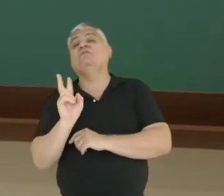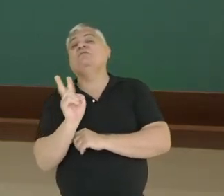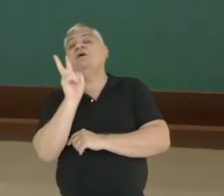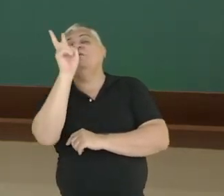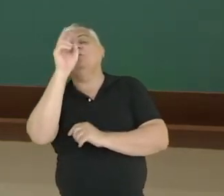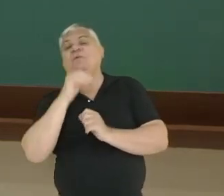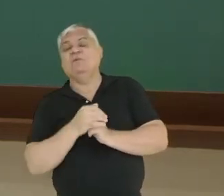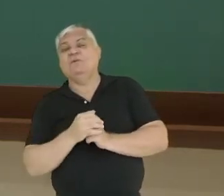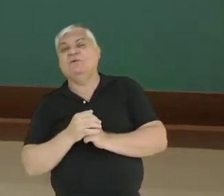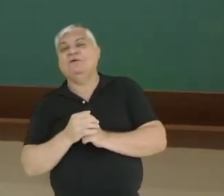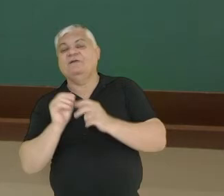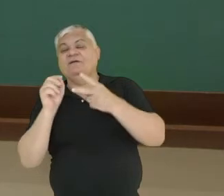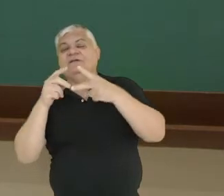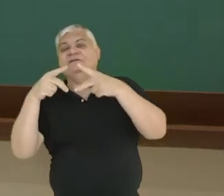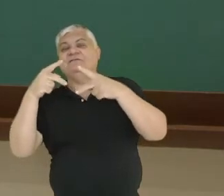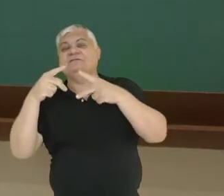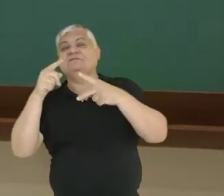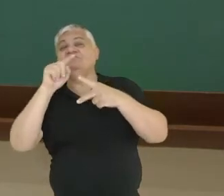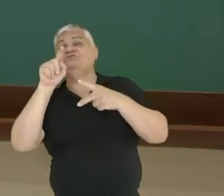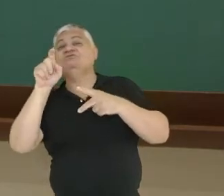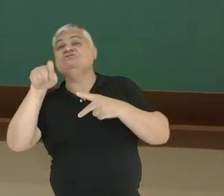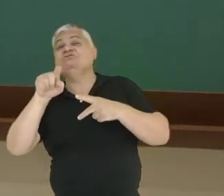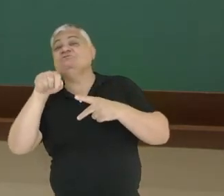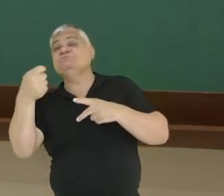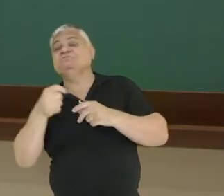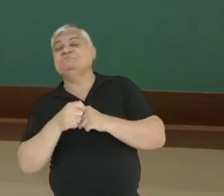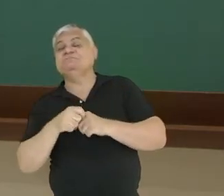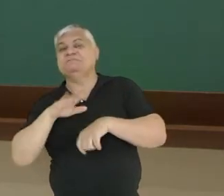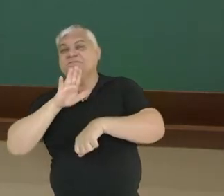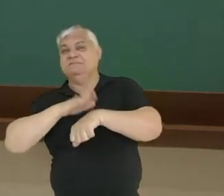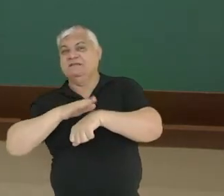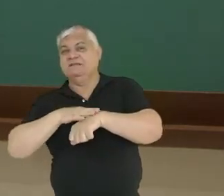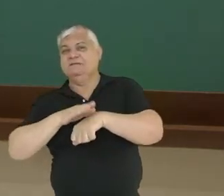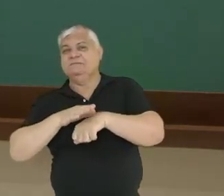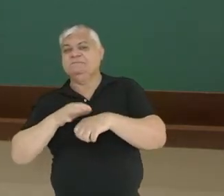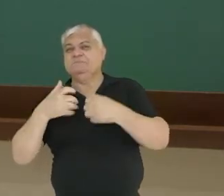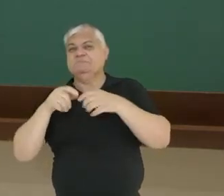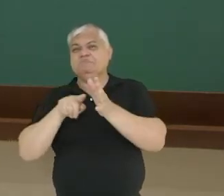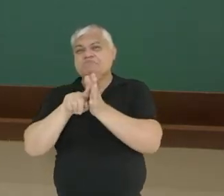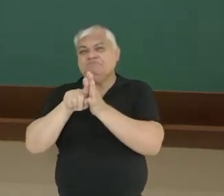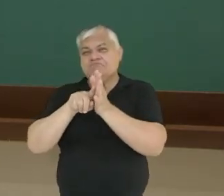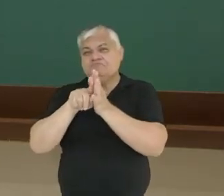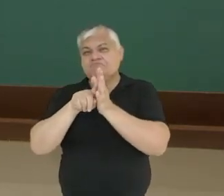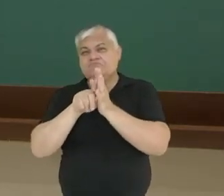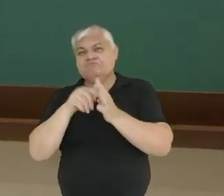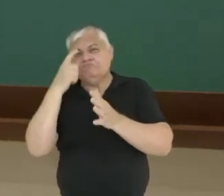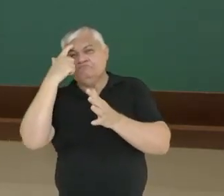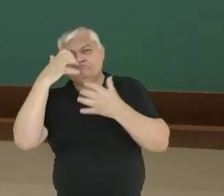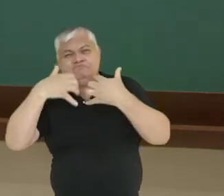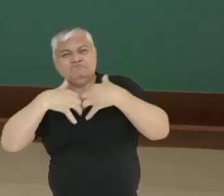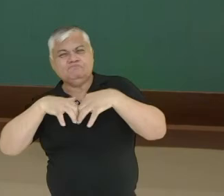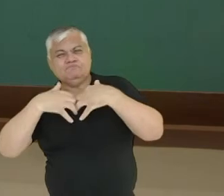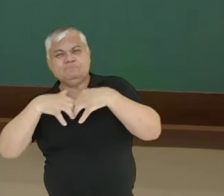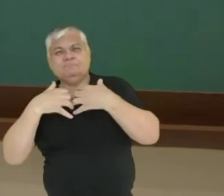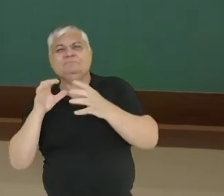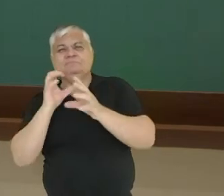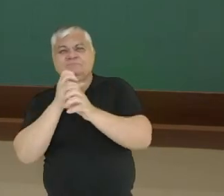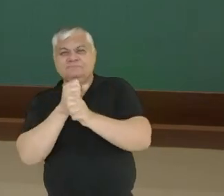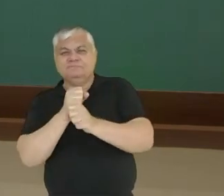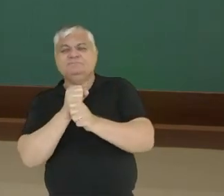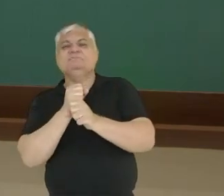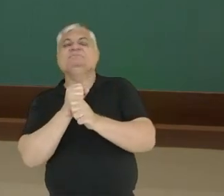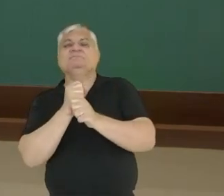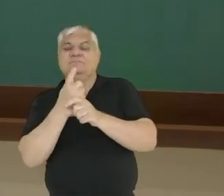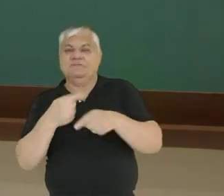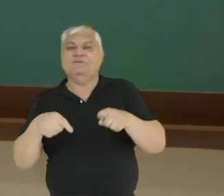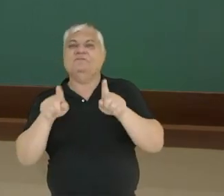ângulo externo X. Então, a professora vai dar um tempo para você resolver esse exercício e, na